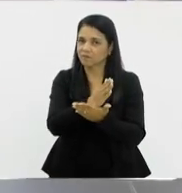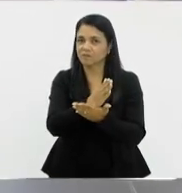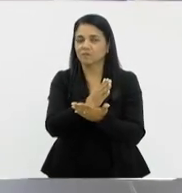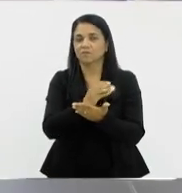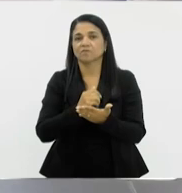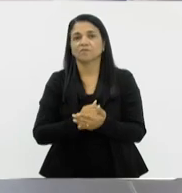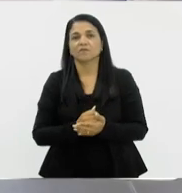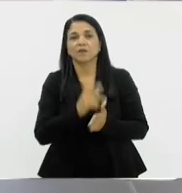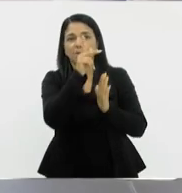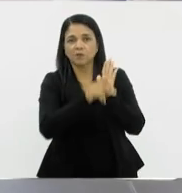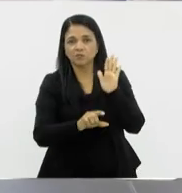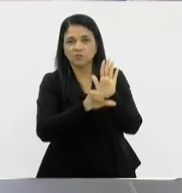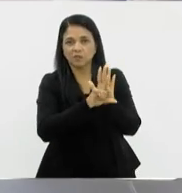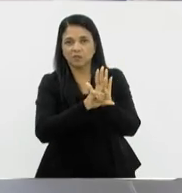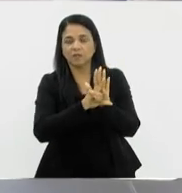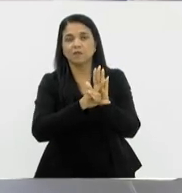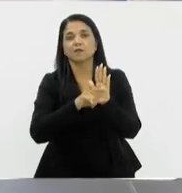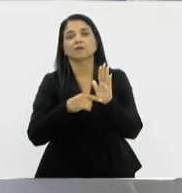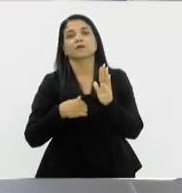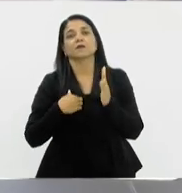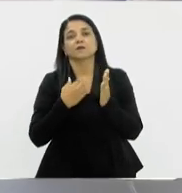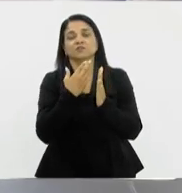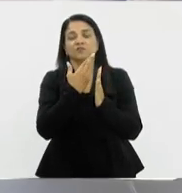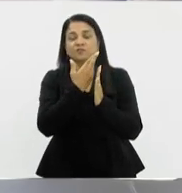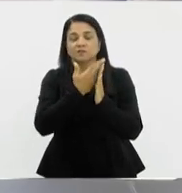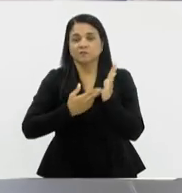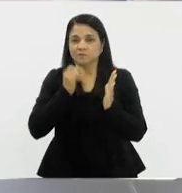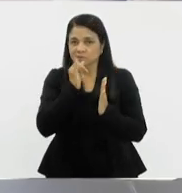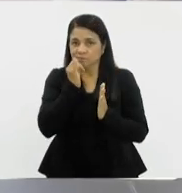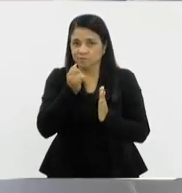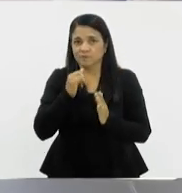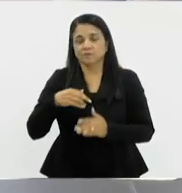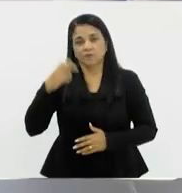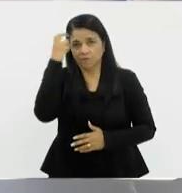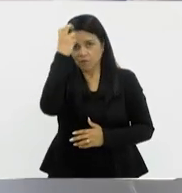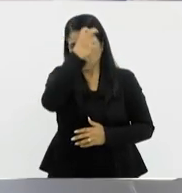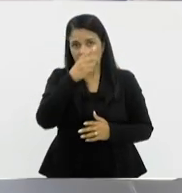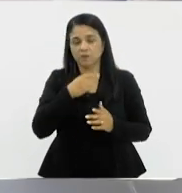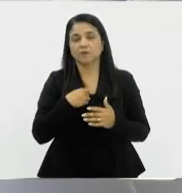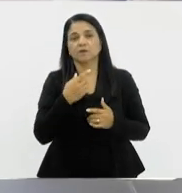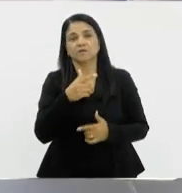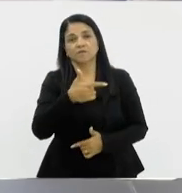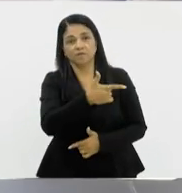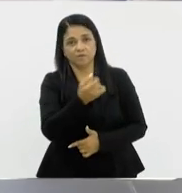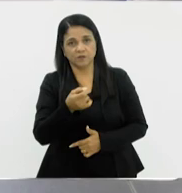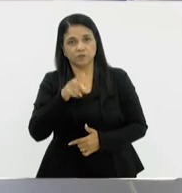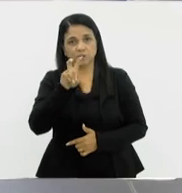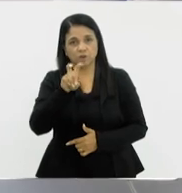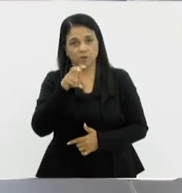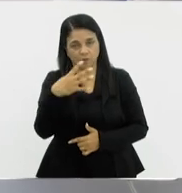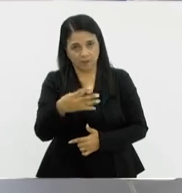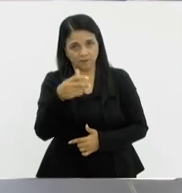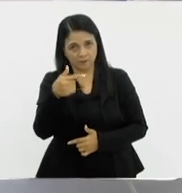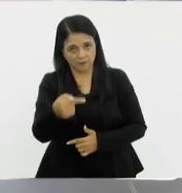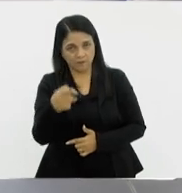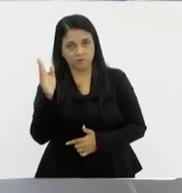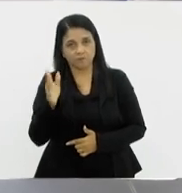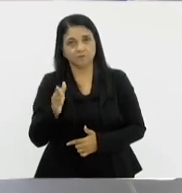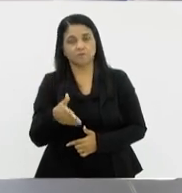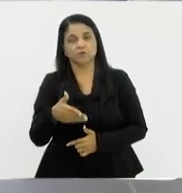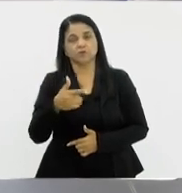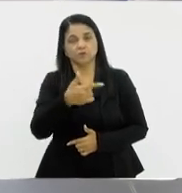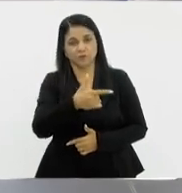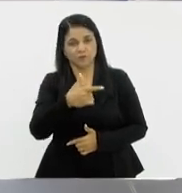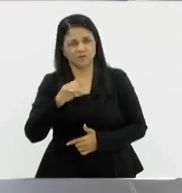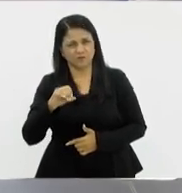aprovado. Projetos de relatoria, deputada Verônica Lima, item 10 da pauta. PL 2047 de 2016, de autoria da comissão especial instituída